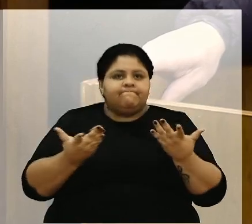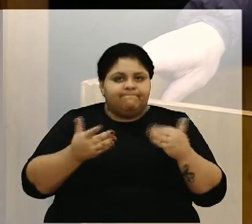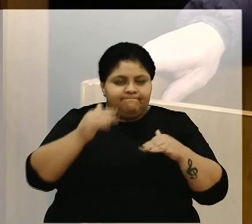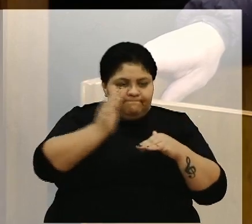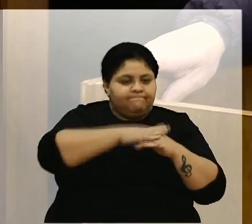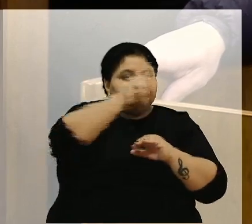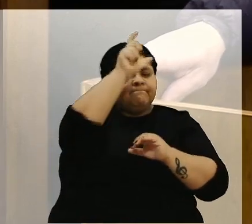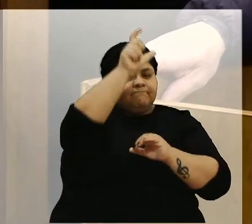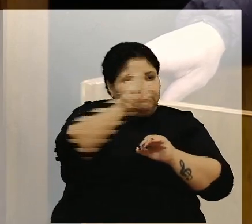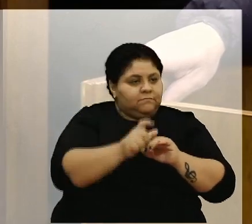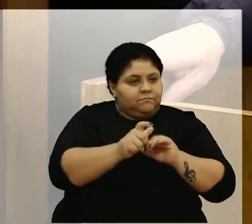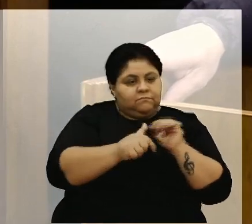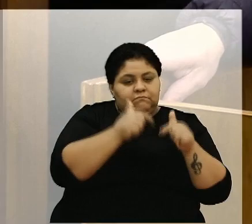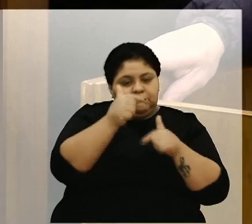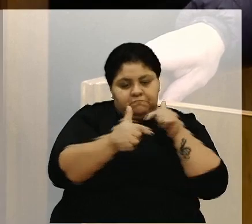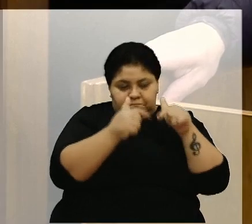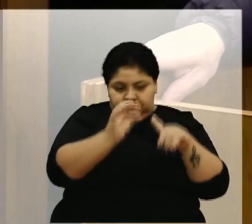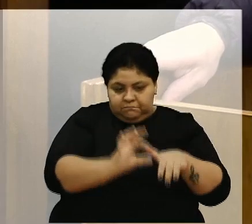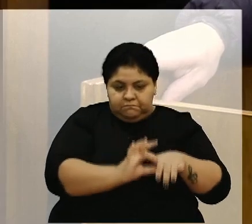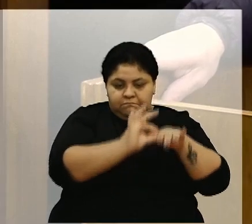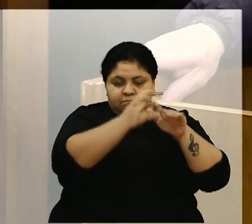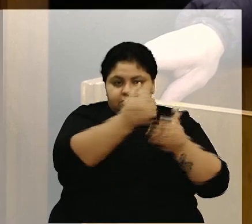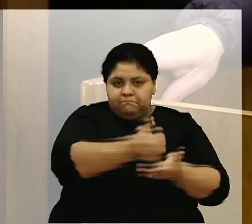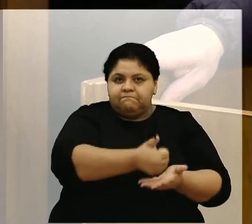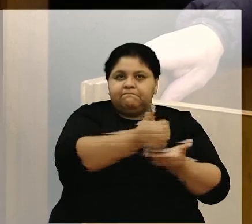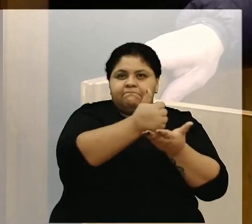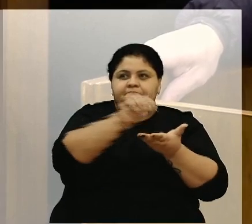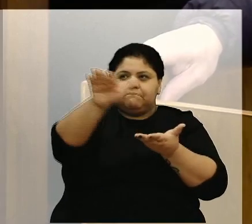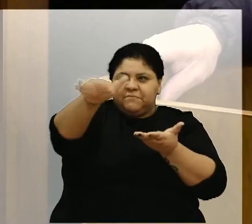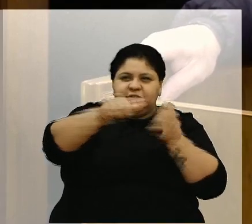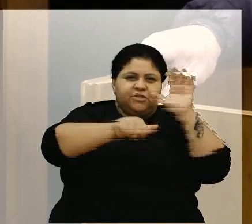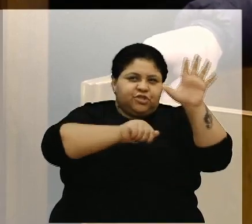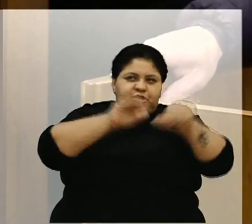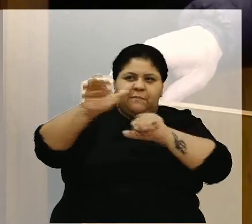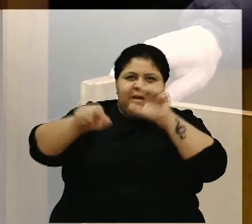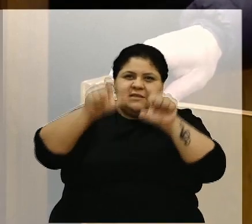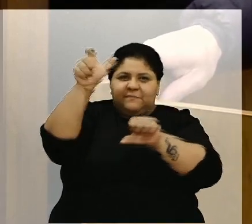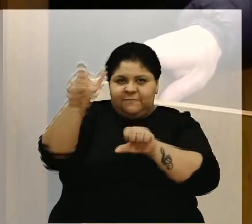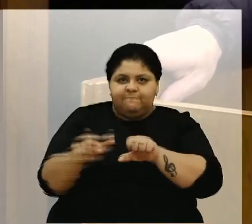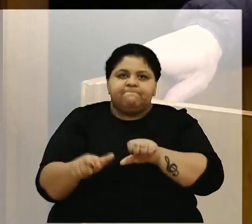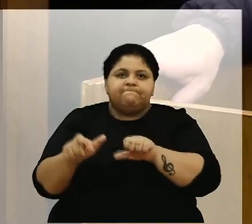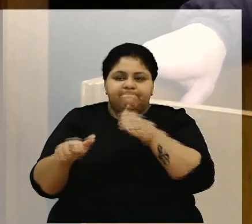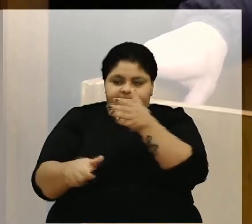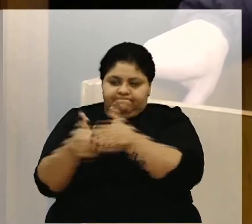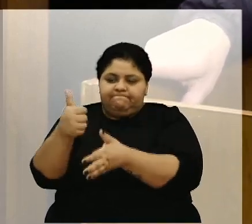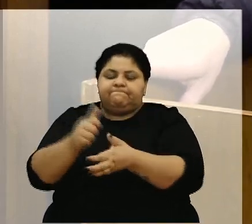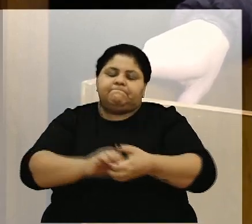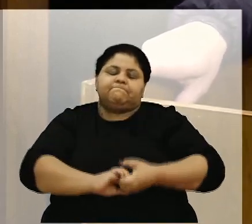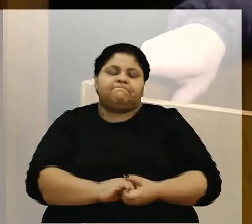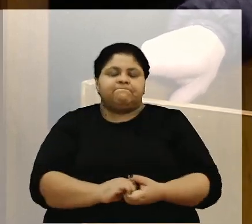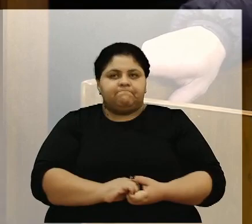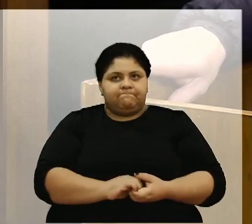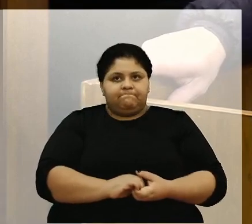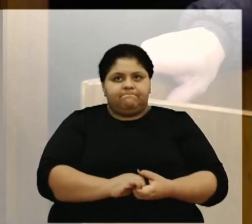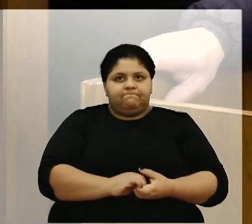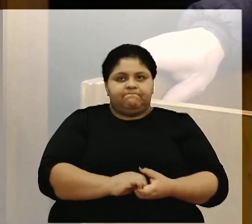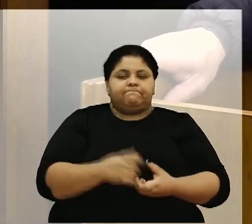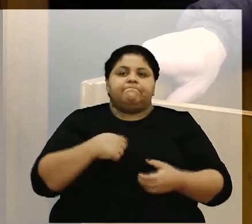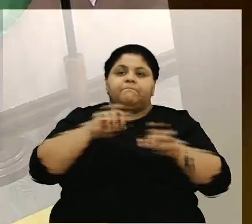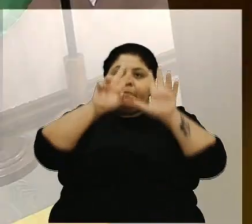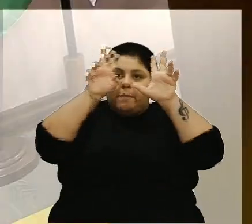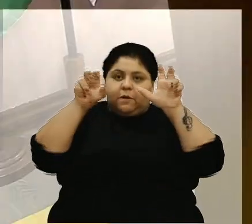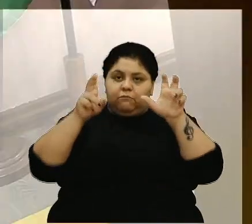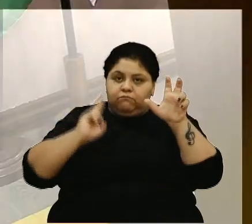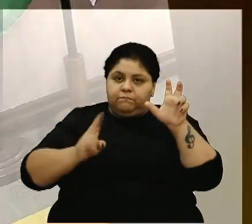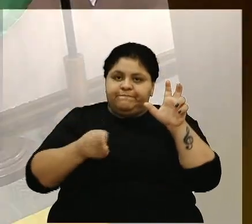gente na linha de frente, lideranças apoiarem e puxarem esses apoiadores voluntários, será interessante. Meu assunto continua, né,